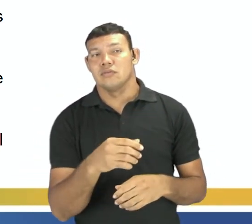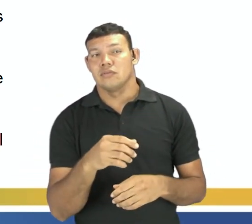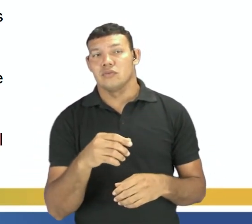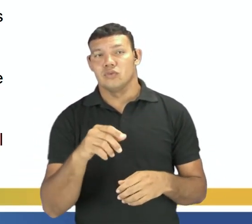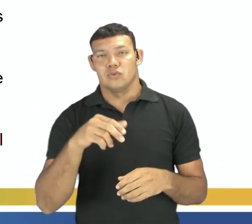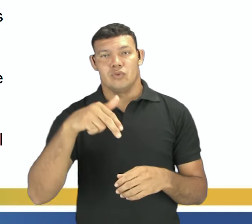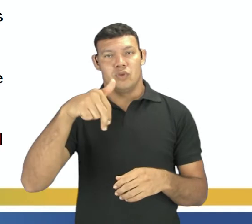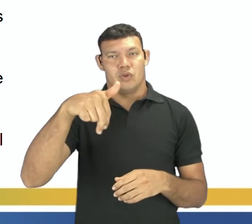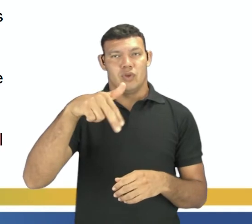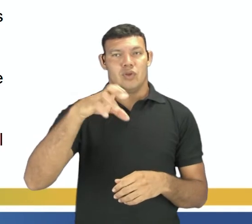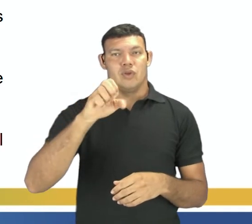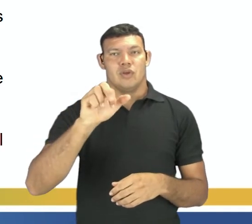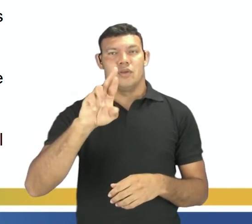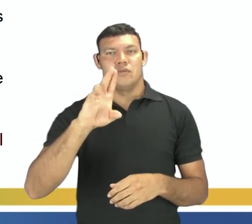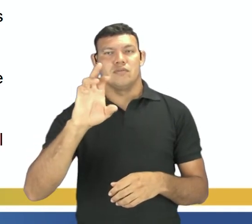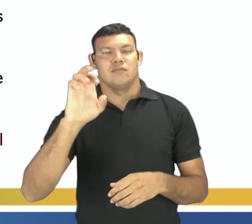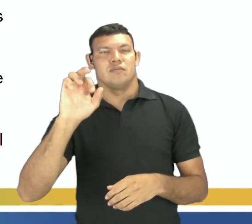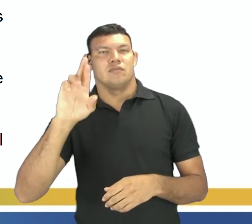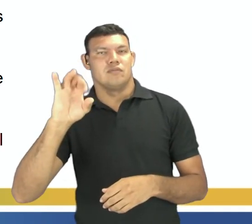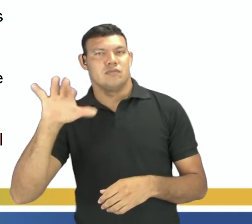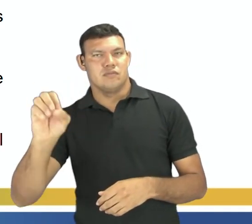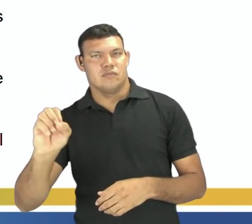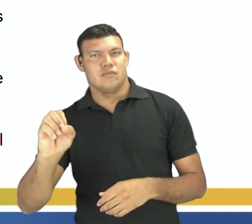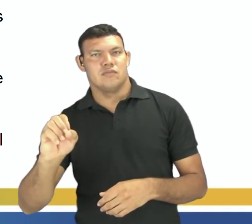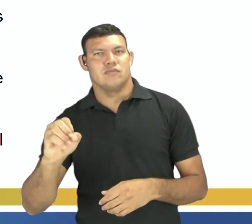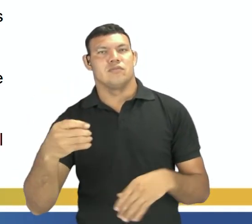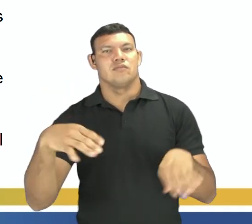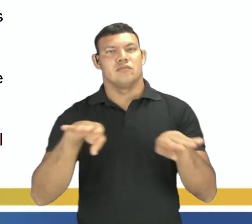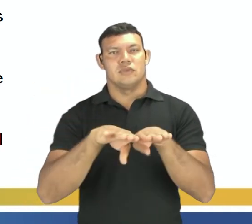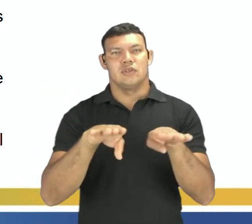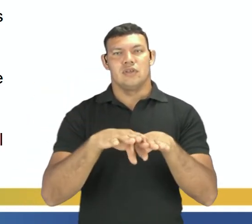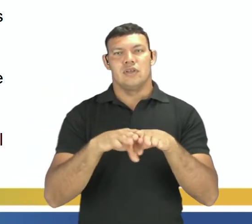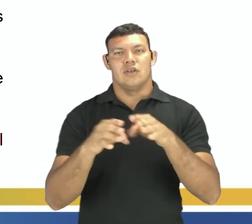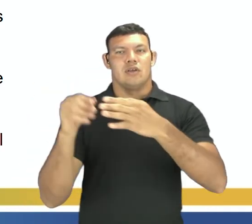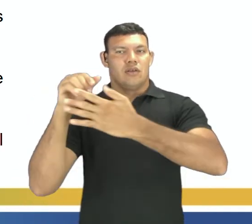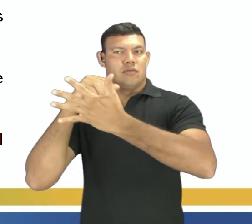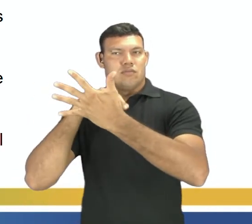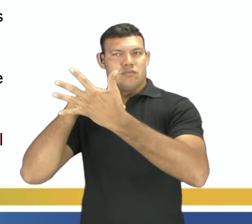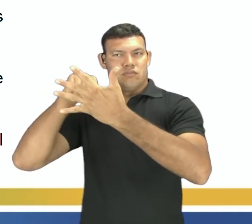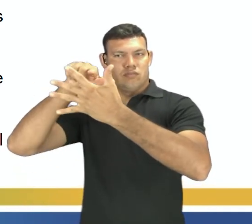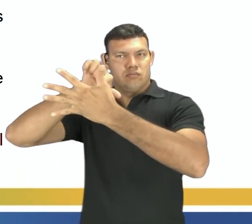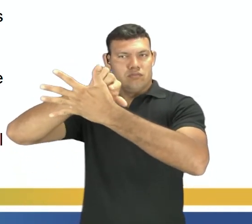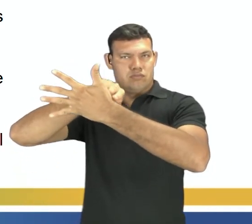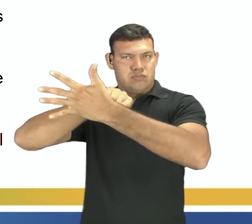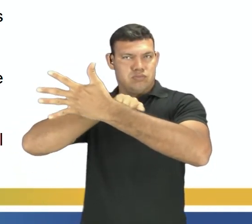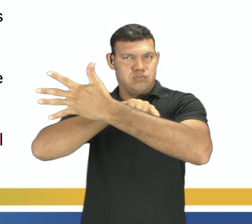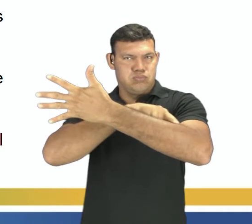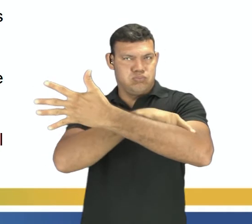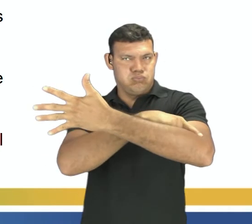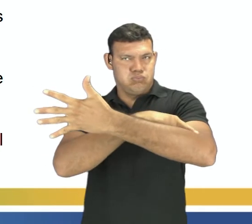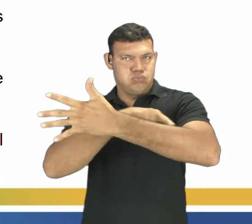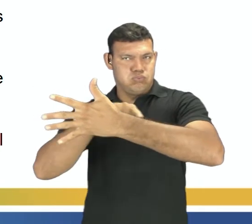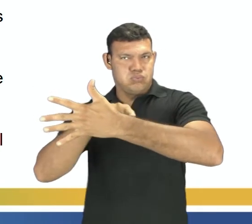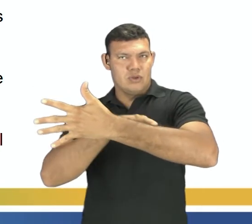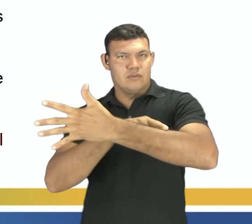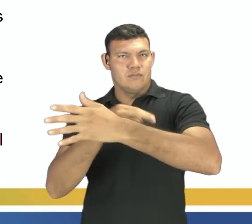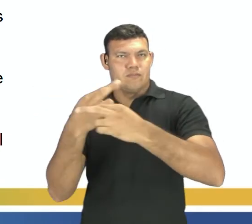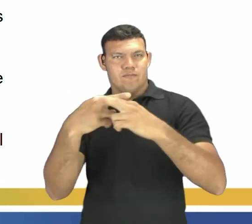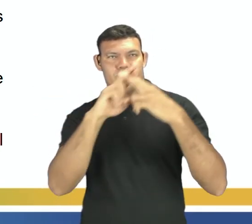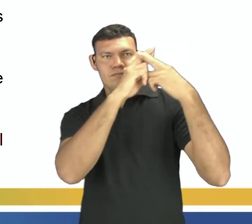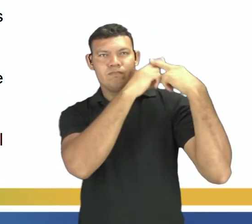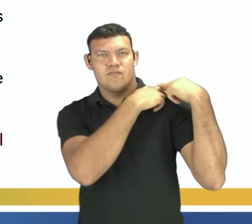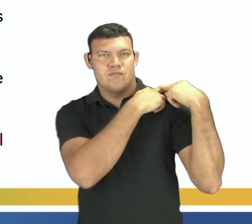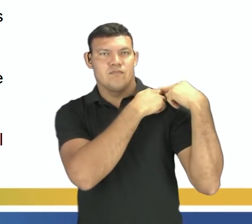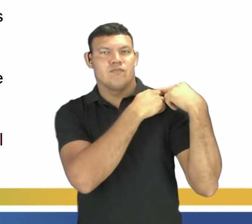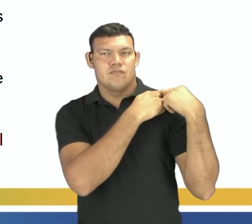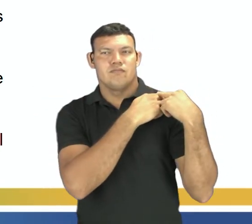pela recepção de estímulos nervosos. Então, você identificou qual seria a verdadeira e qual seria a